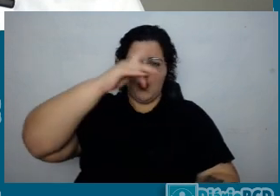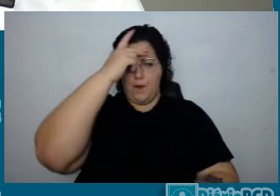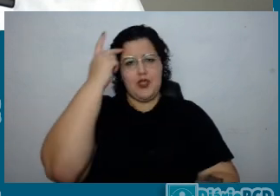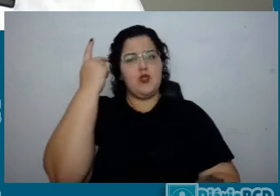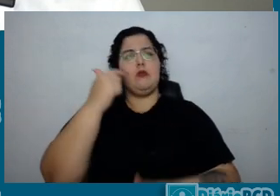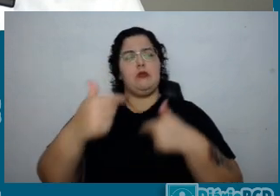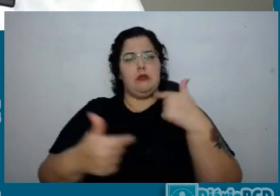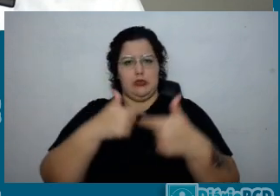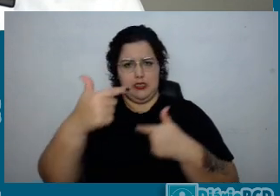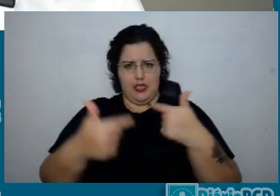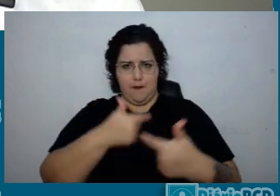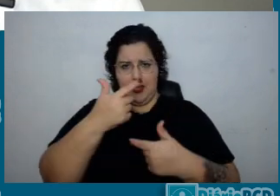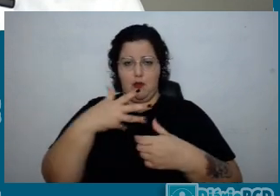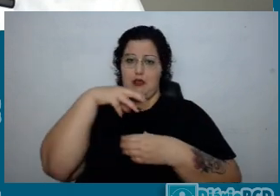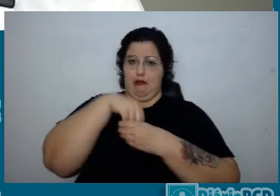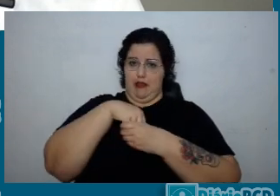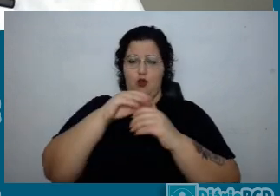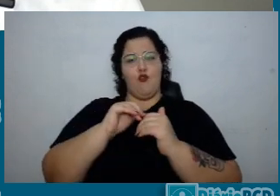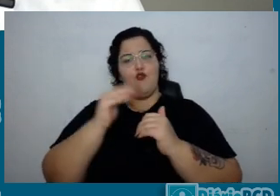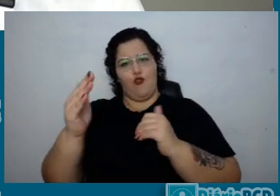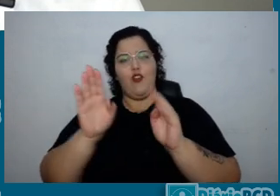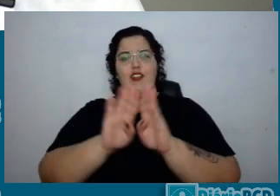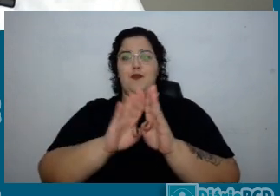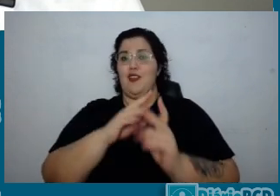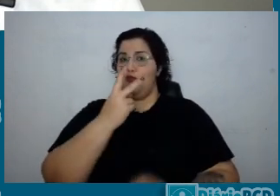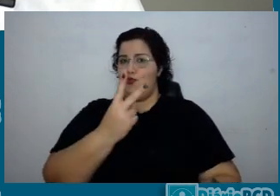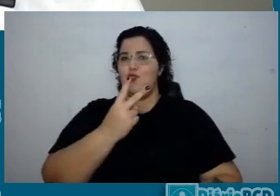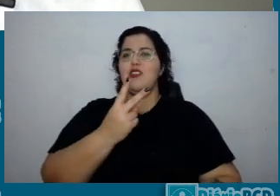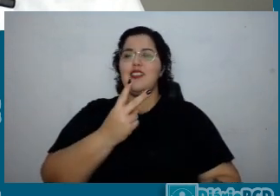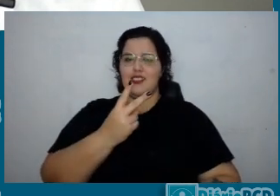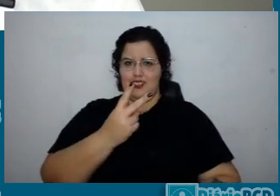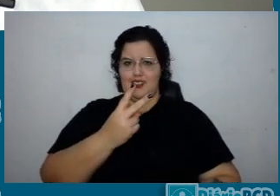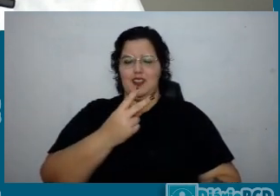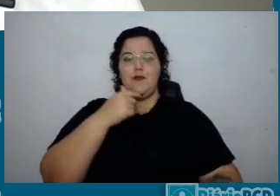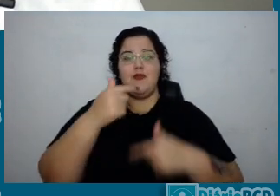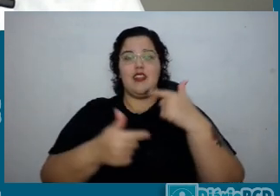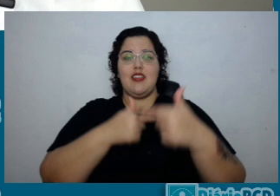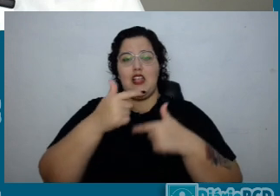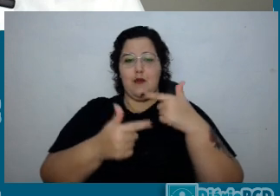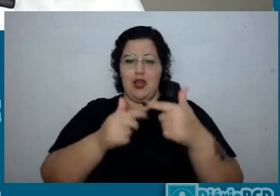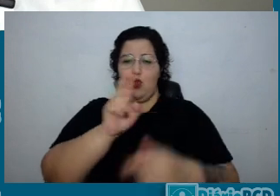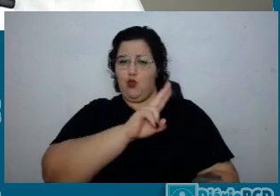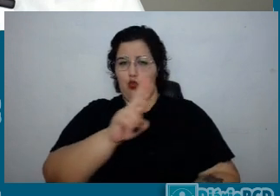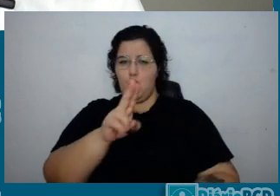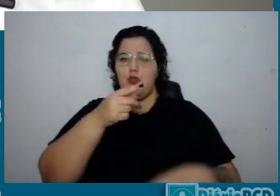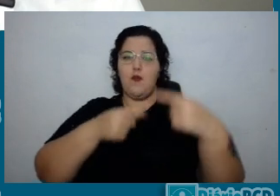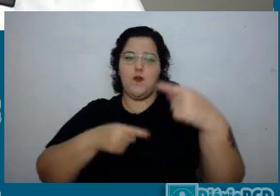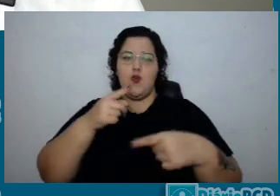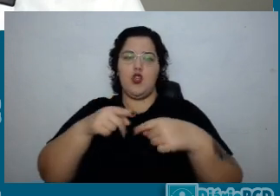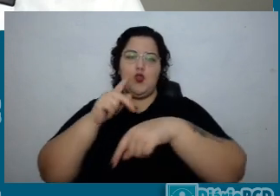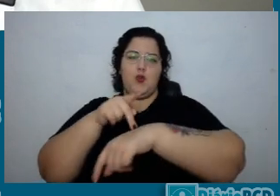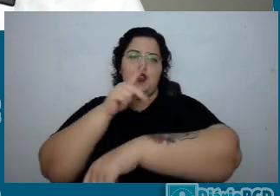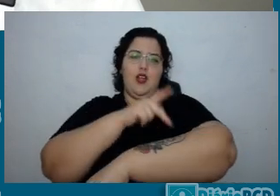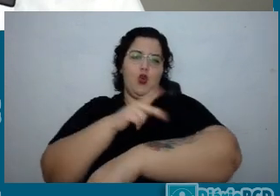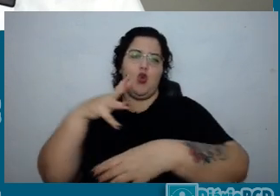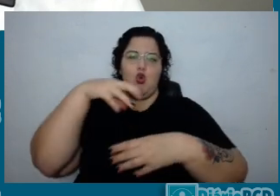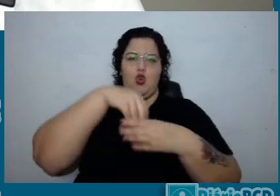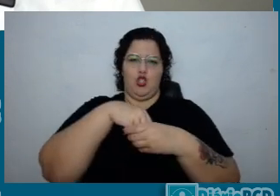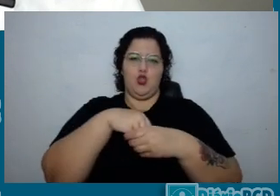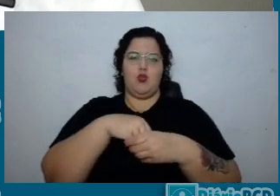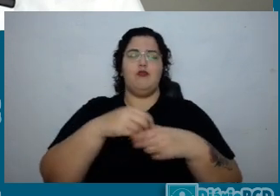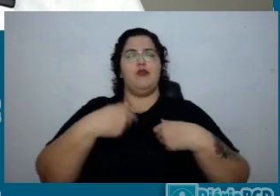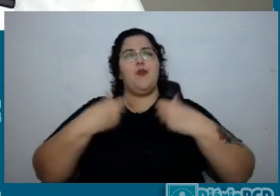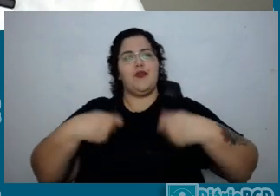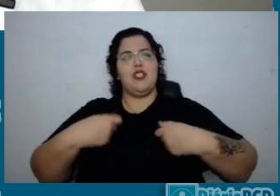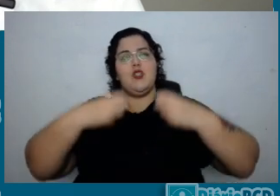direta, a gente tem muito trabalho interno, sabe, Abrão? A gente tem um trabalho que a gente chama de político-pedagógico, para explicar para as pessoas o que